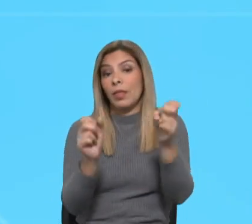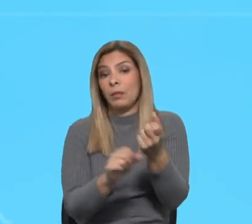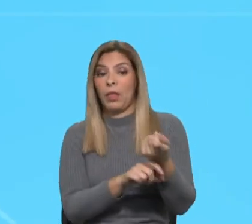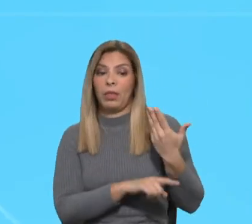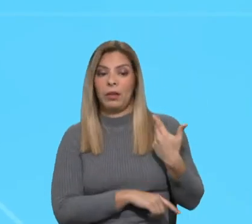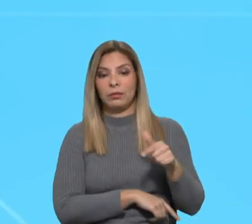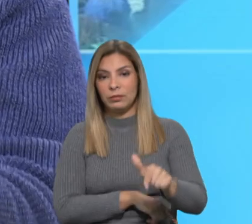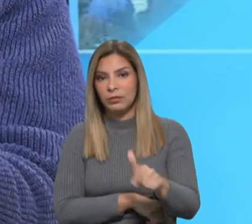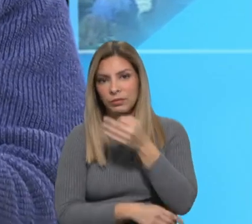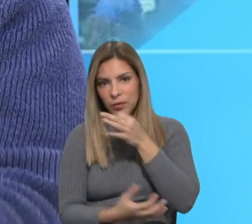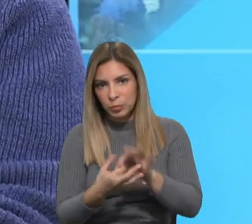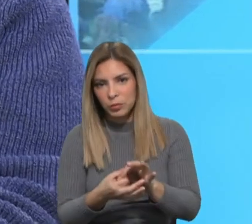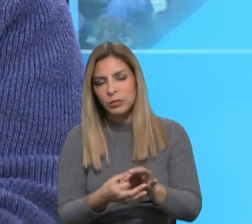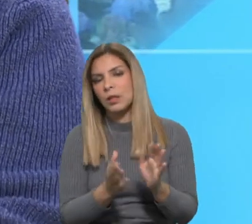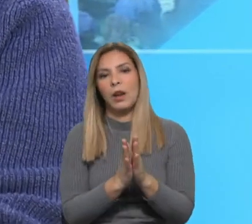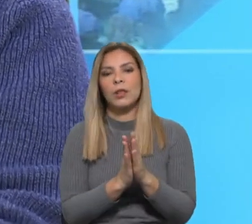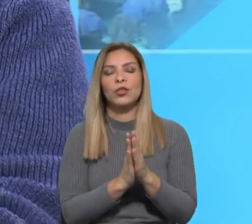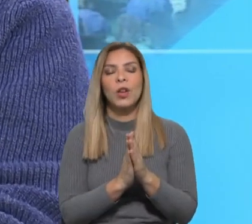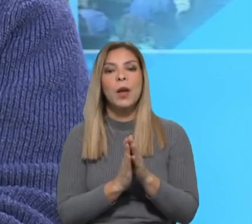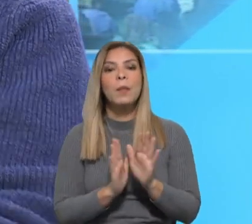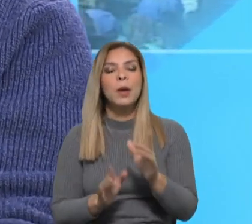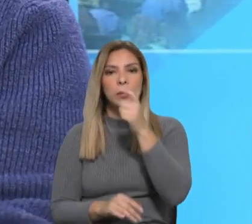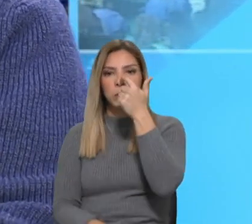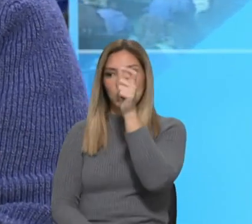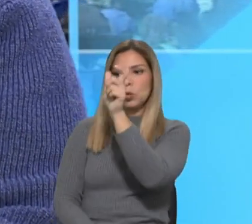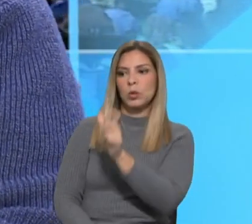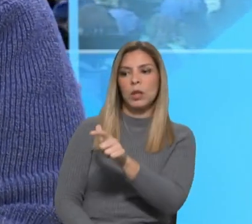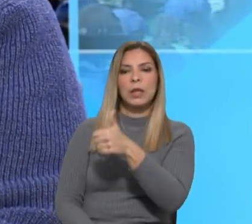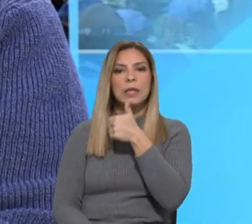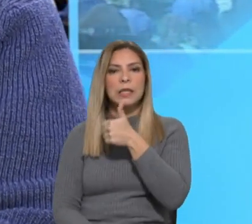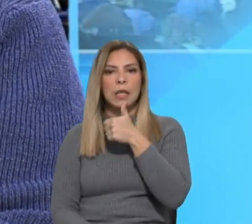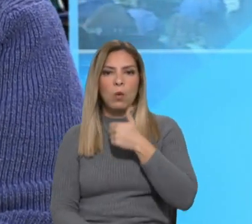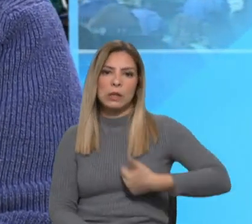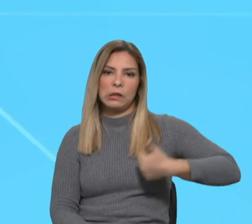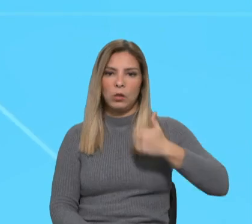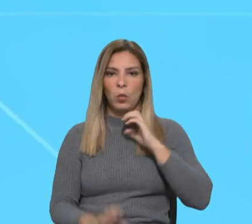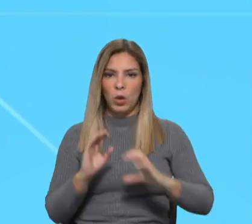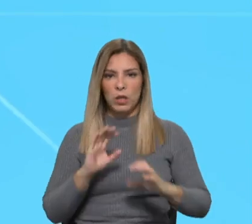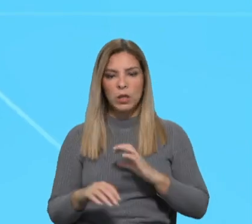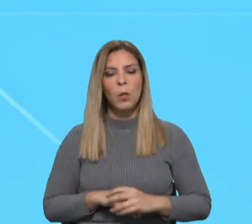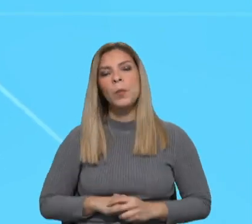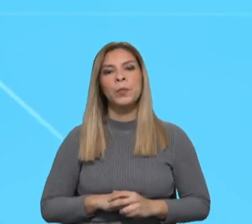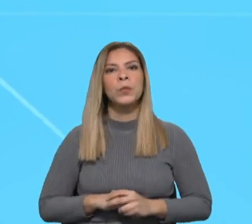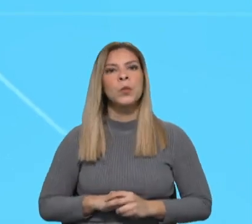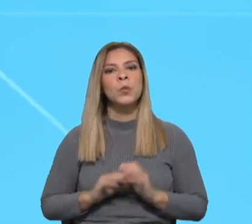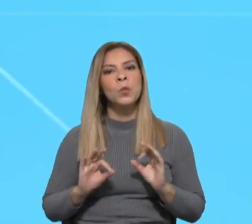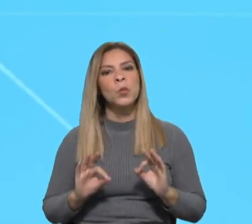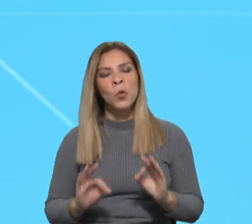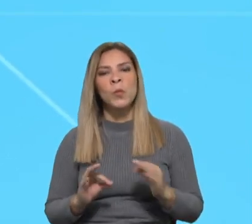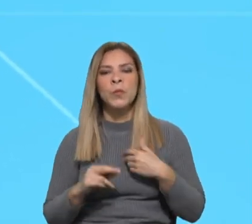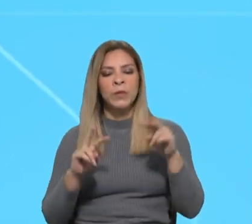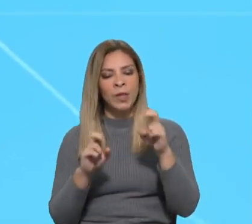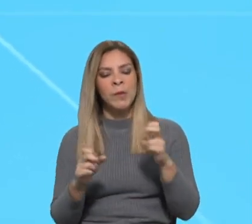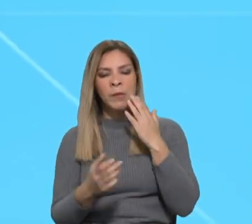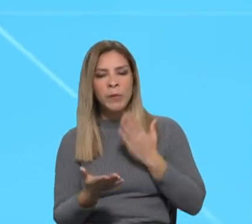Santa Sé, o humano vai ser sempre o fator decisivo na comunicação. Muito bem, Otávio Carmo, continuaremos atentos a